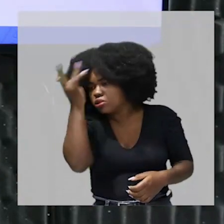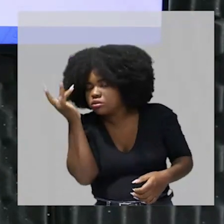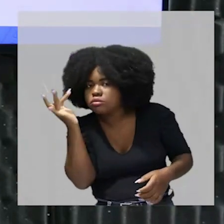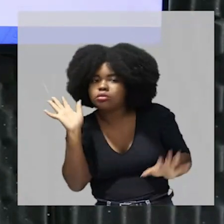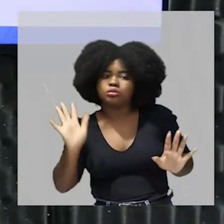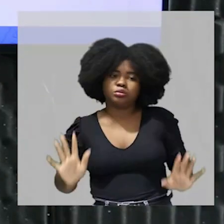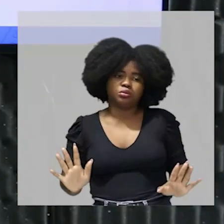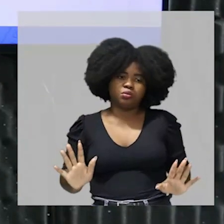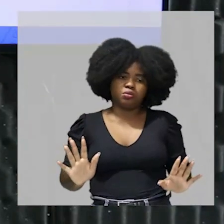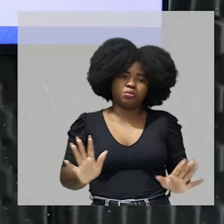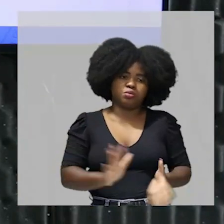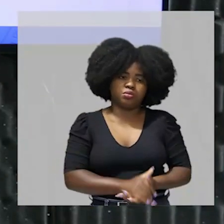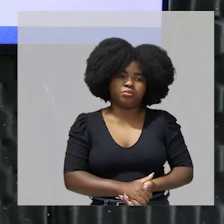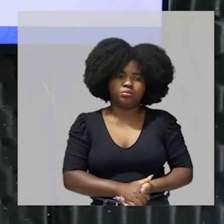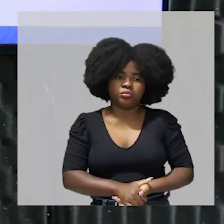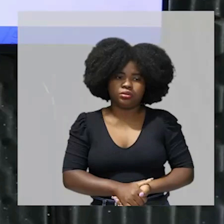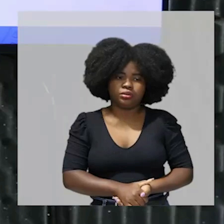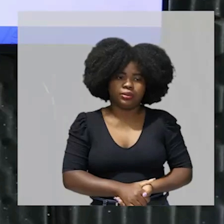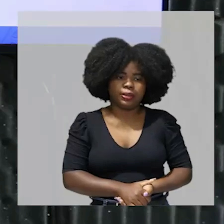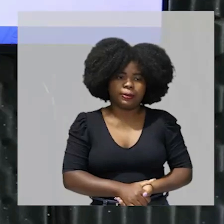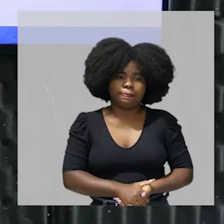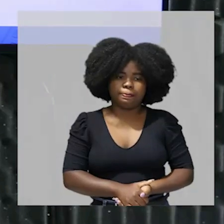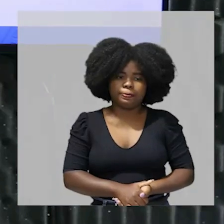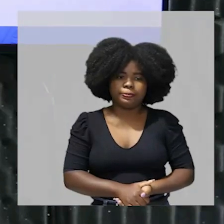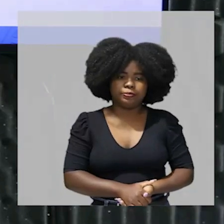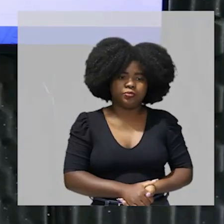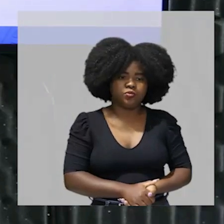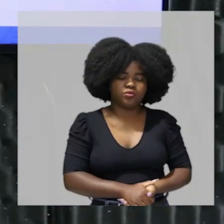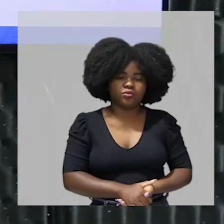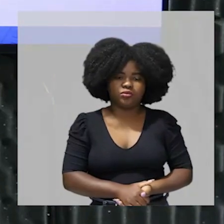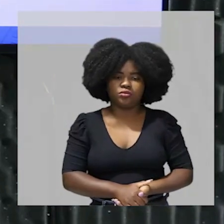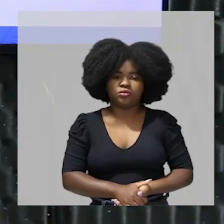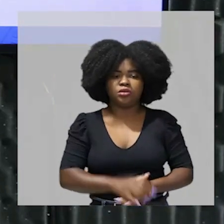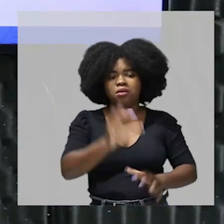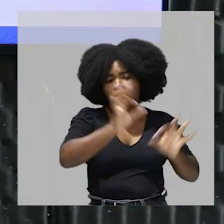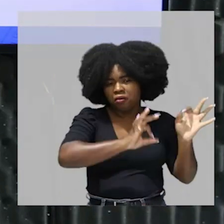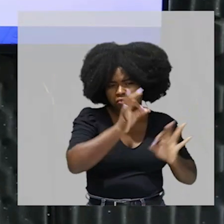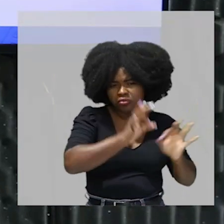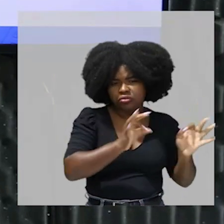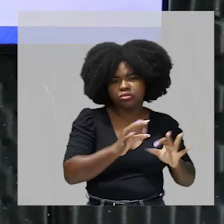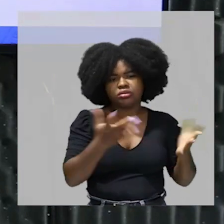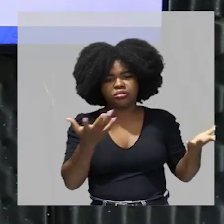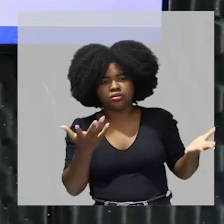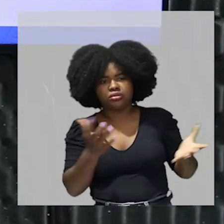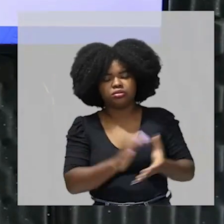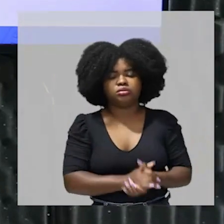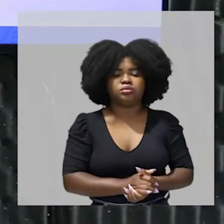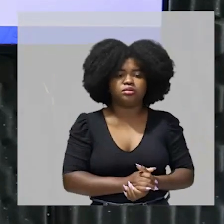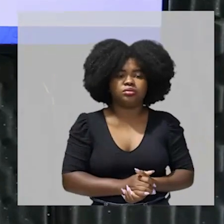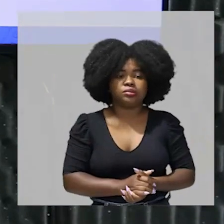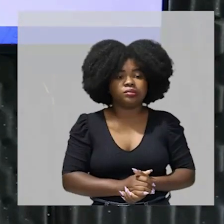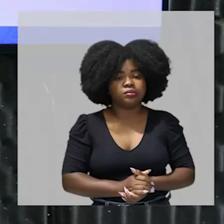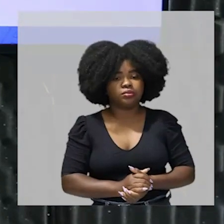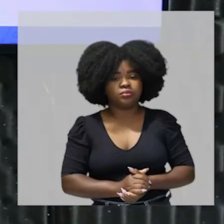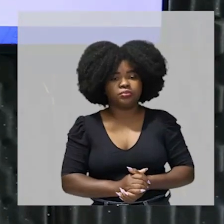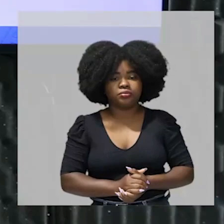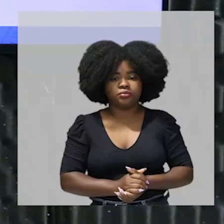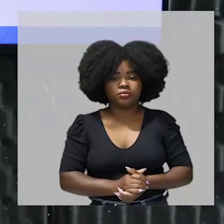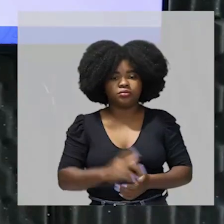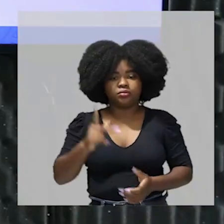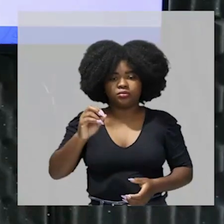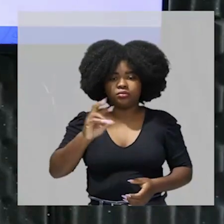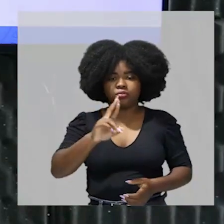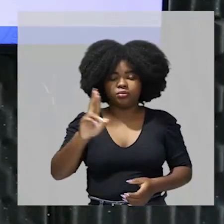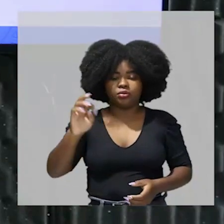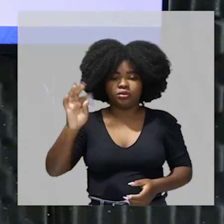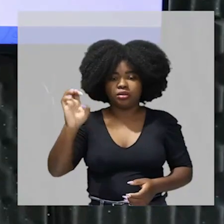pode ser alguém que ele tenha como inimigo e tal amor vai tocar lá na curva do Rio trouxe um porrete amor de me quebrar porrete